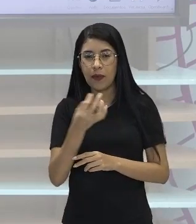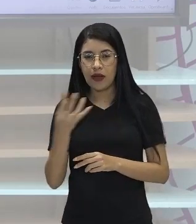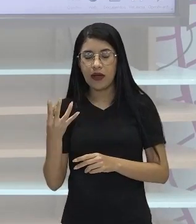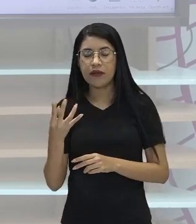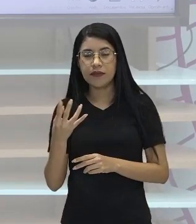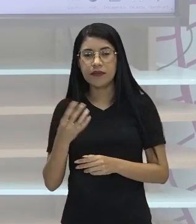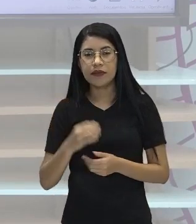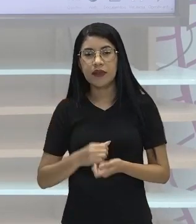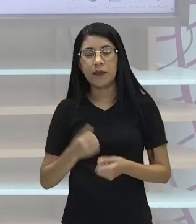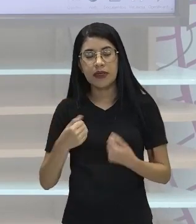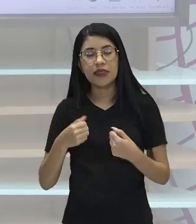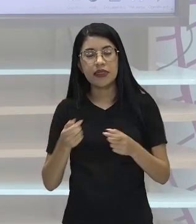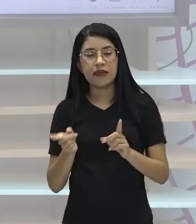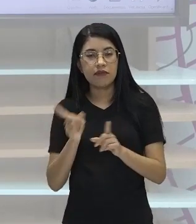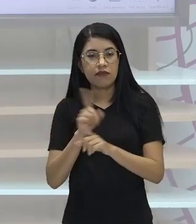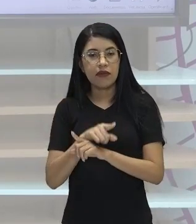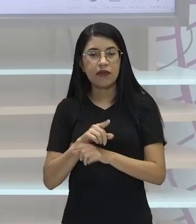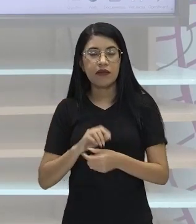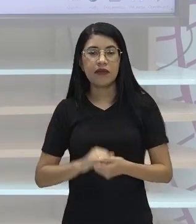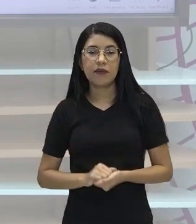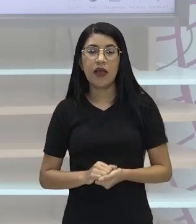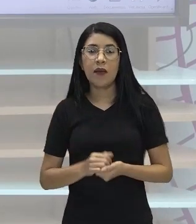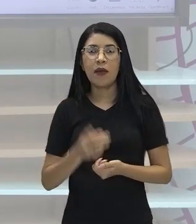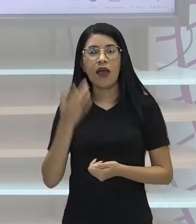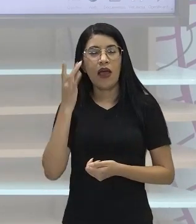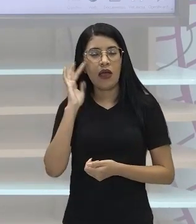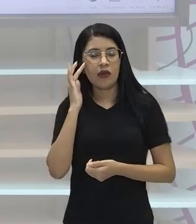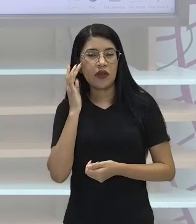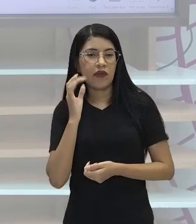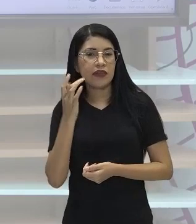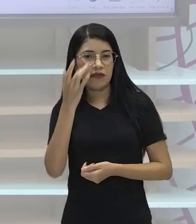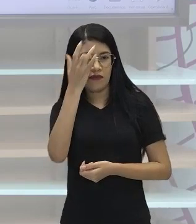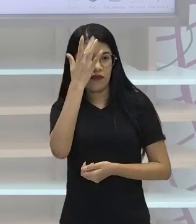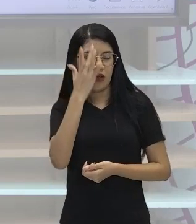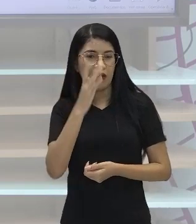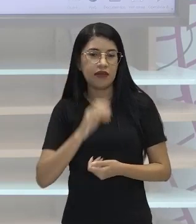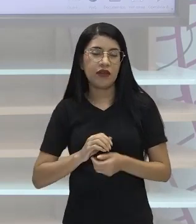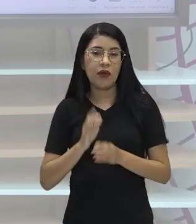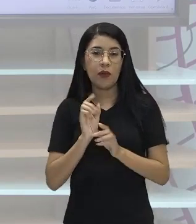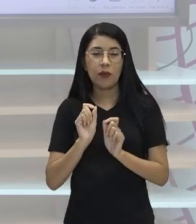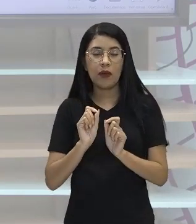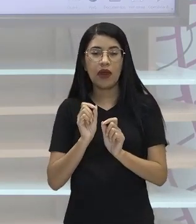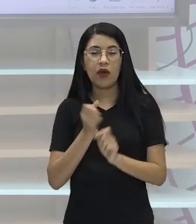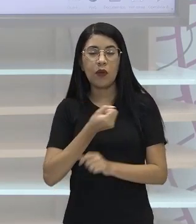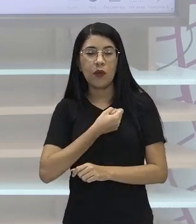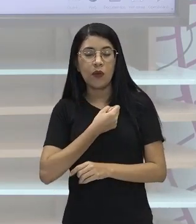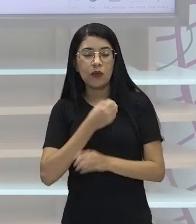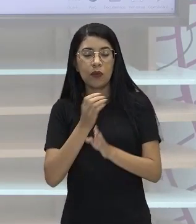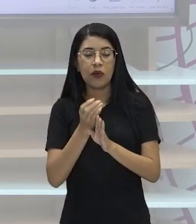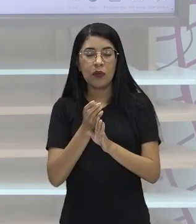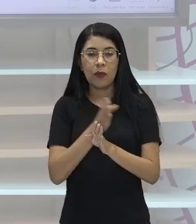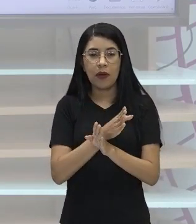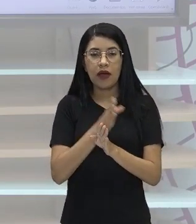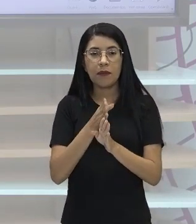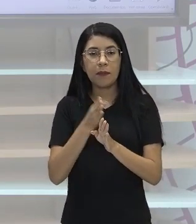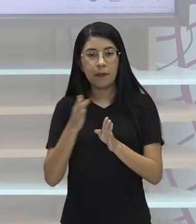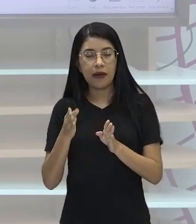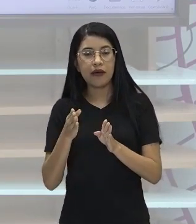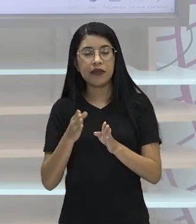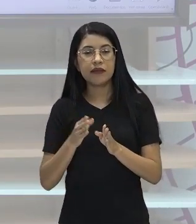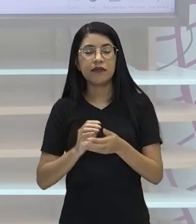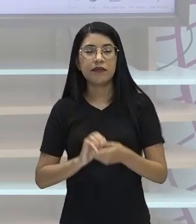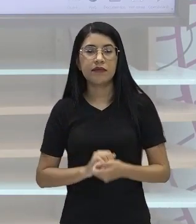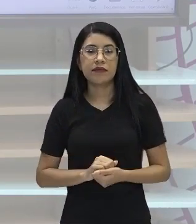de conforto. Qual é a nossa zona de conforto? A nossa zona de conforto é o número inteiro. Então, ali eu fiz a leitura, ó, 2